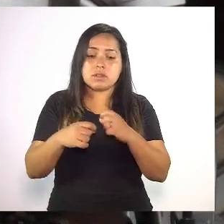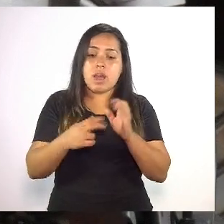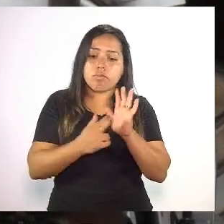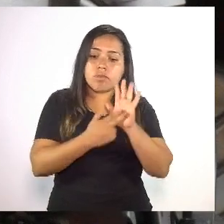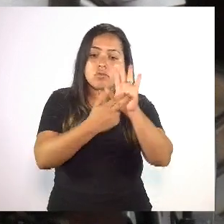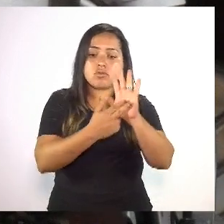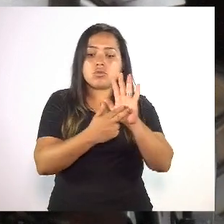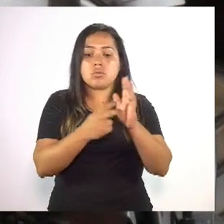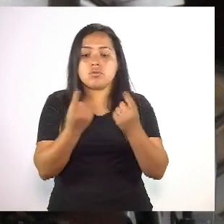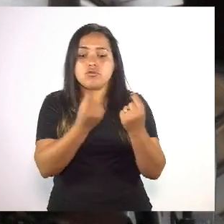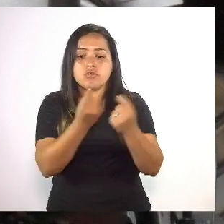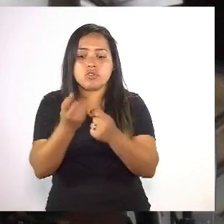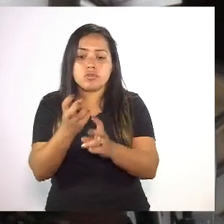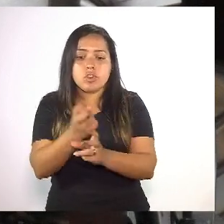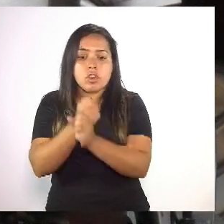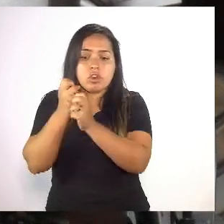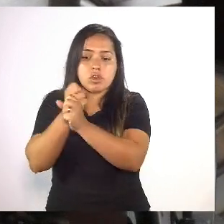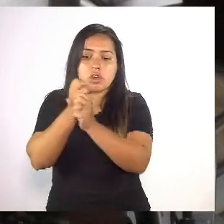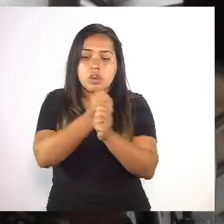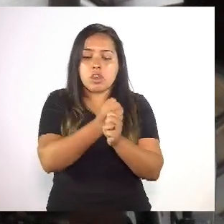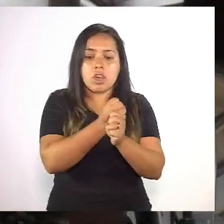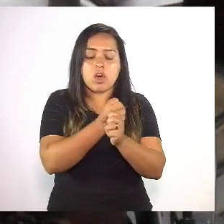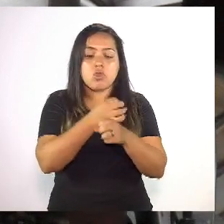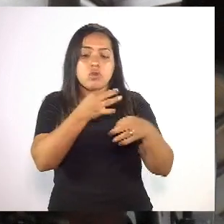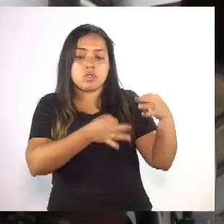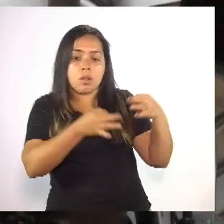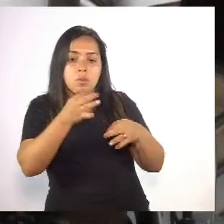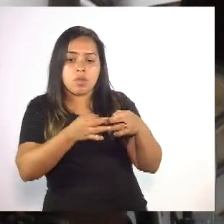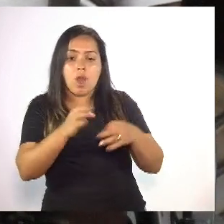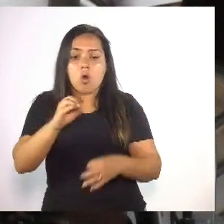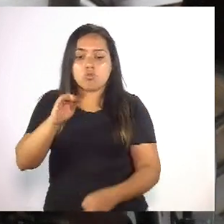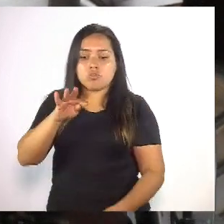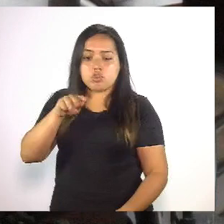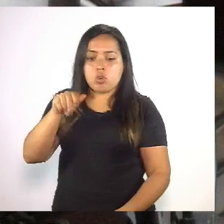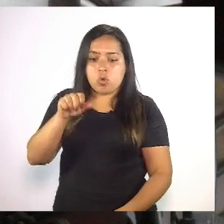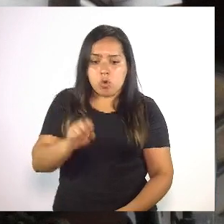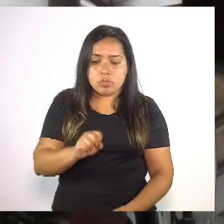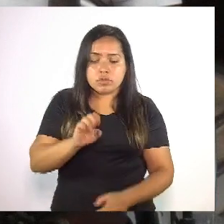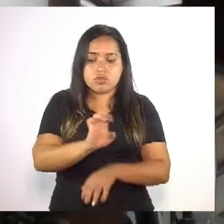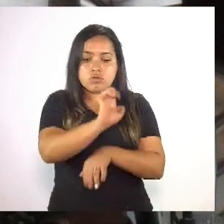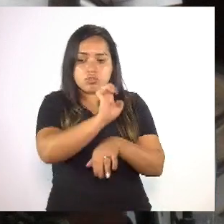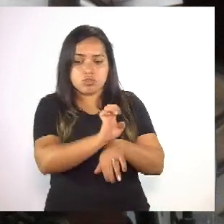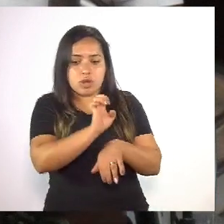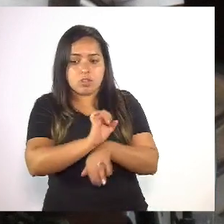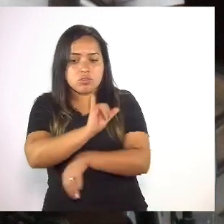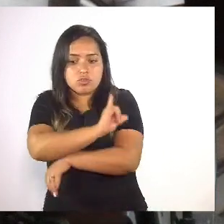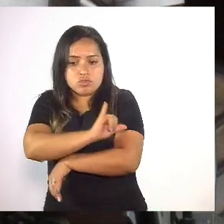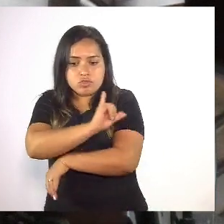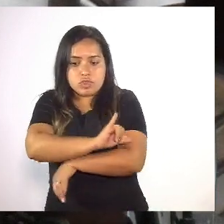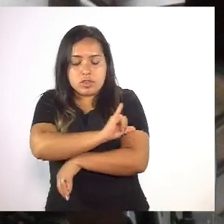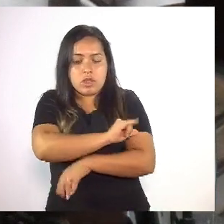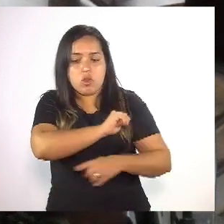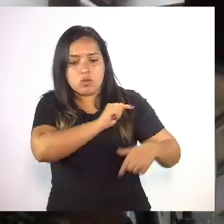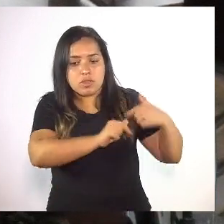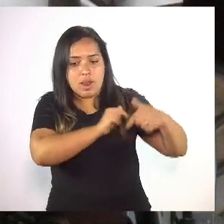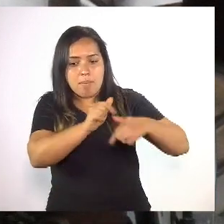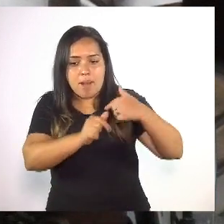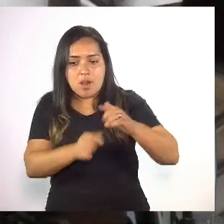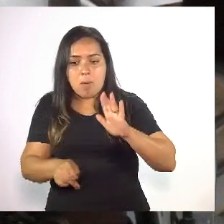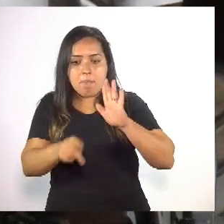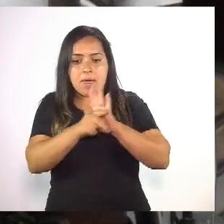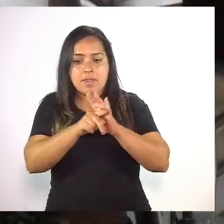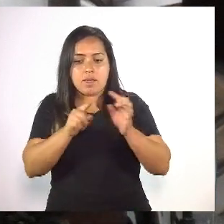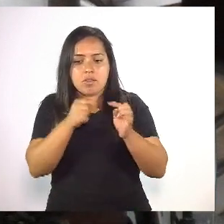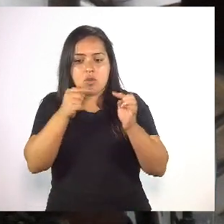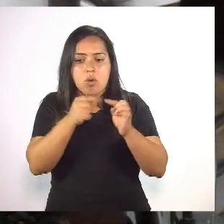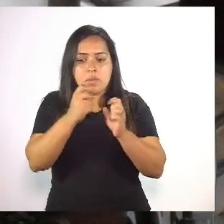de contas do Tribunal de Contas do Estado do Rio de Janeiro relativo ao exercício de 2019 e